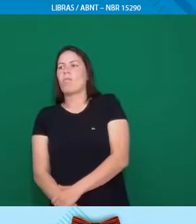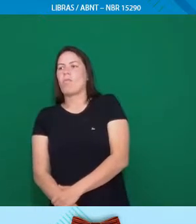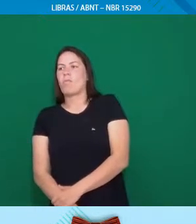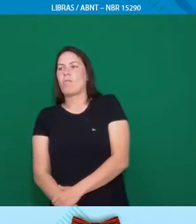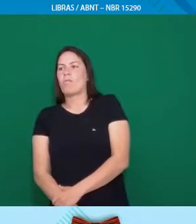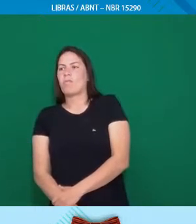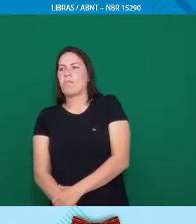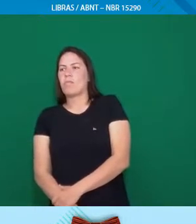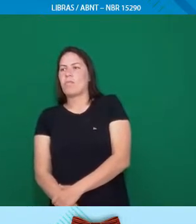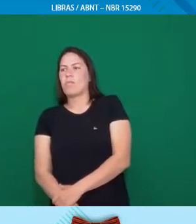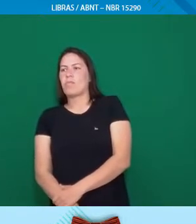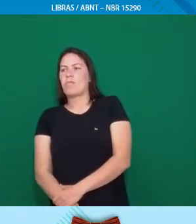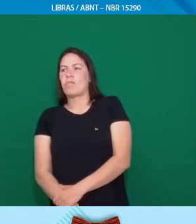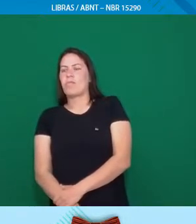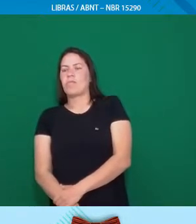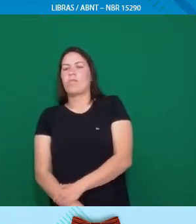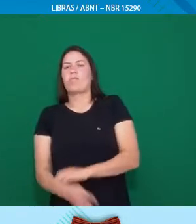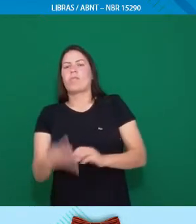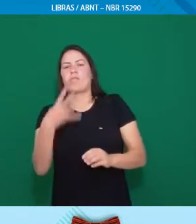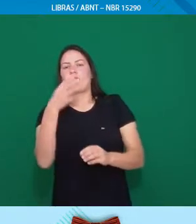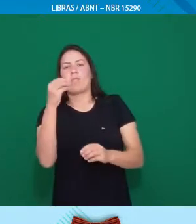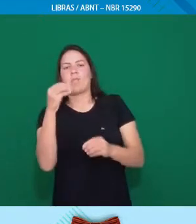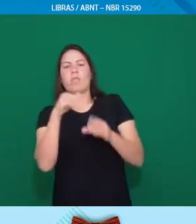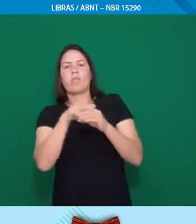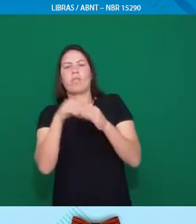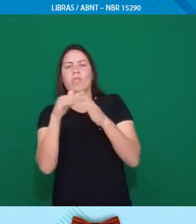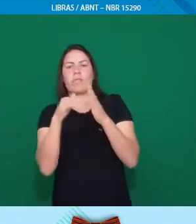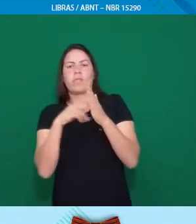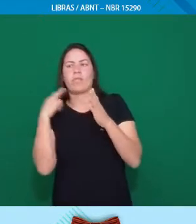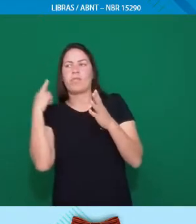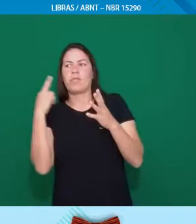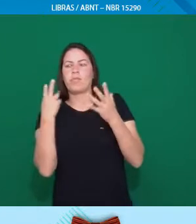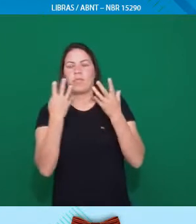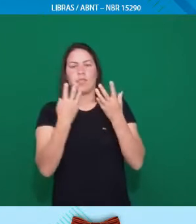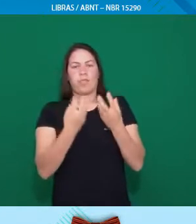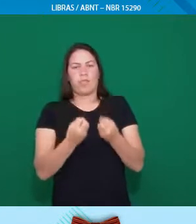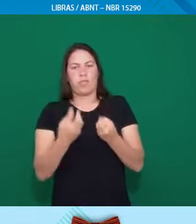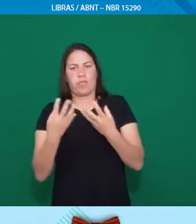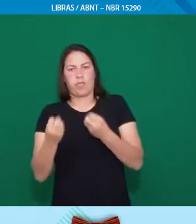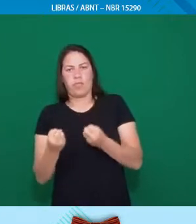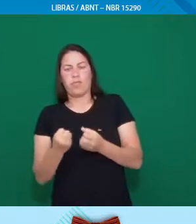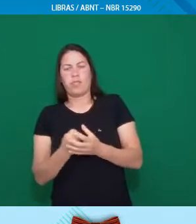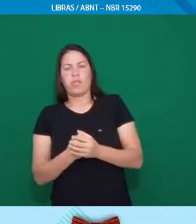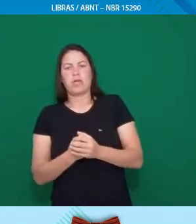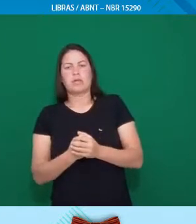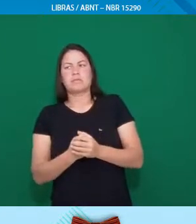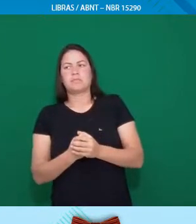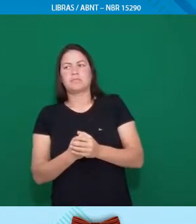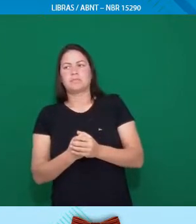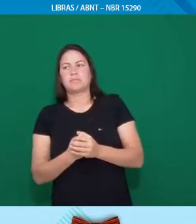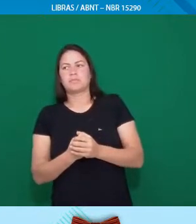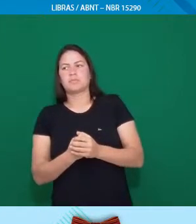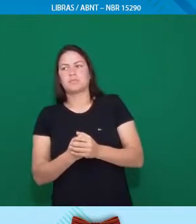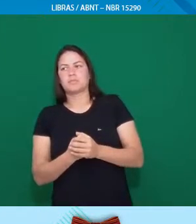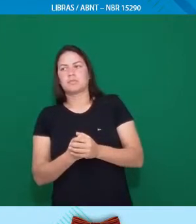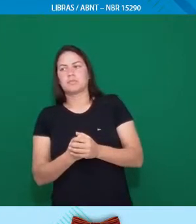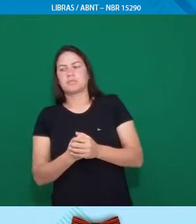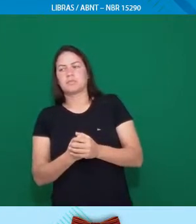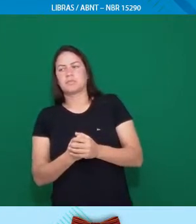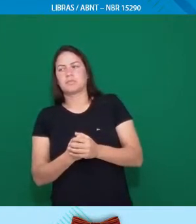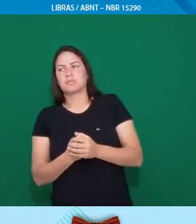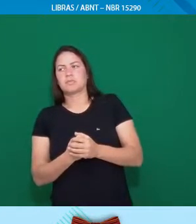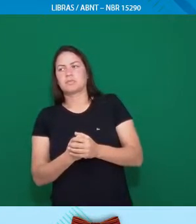a promoção 42021 aprovada por unanimidade pelos vereadores Então